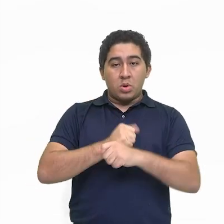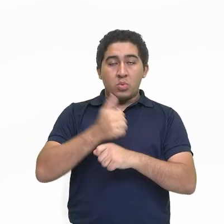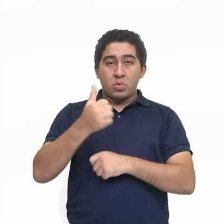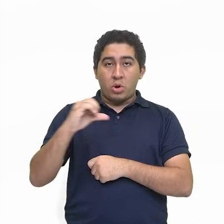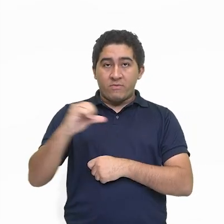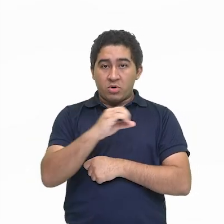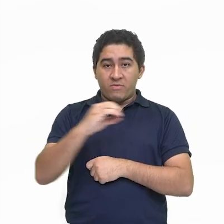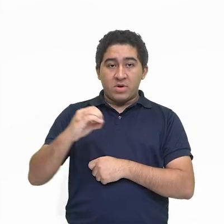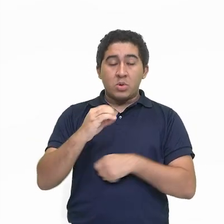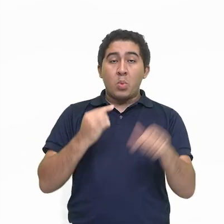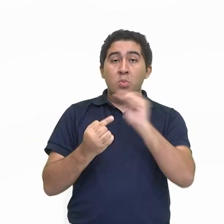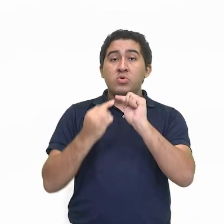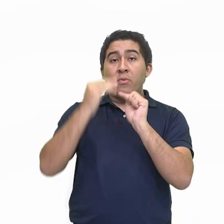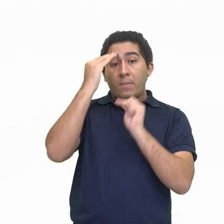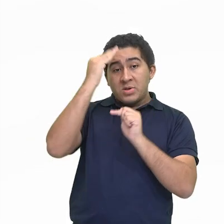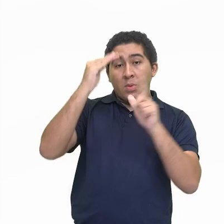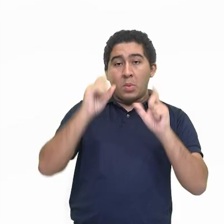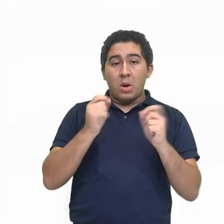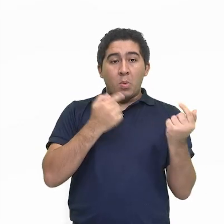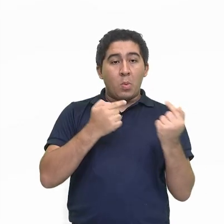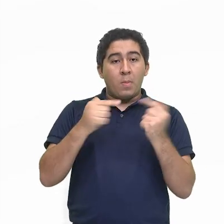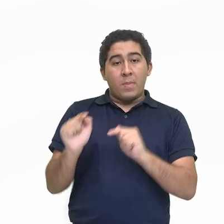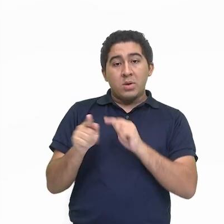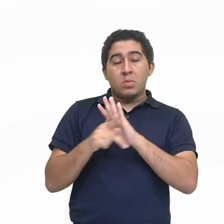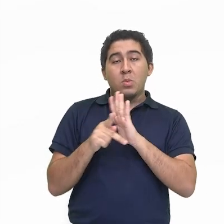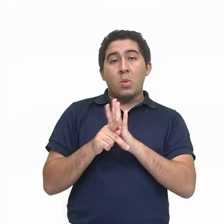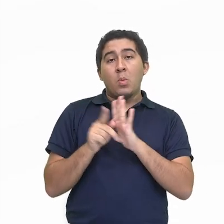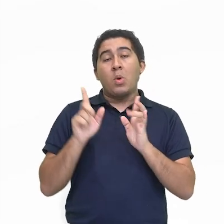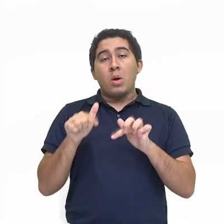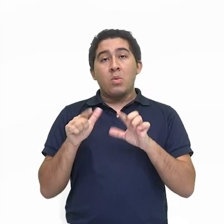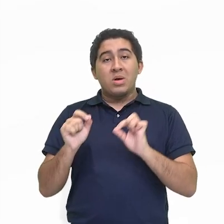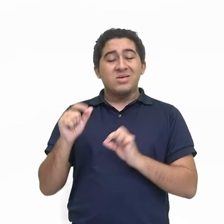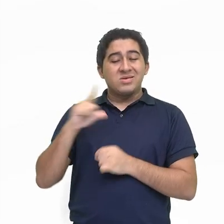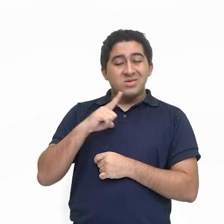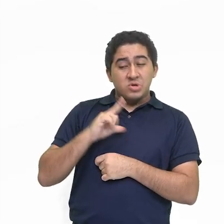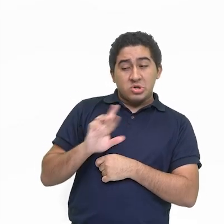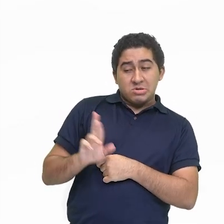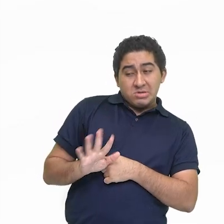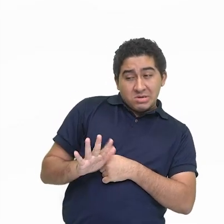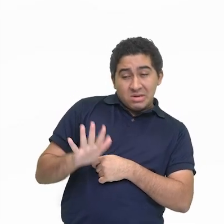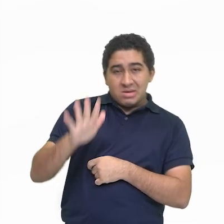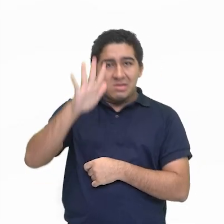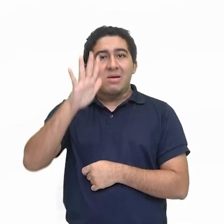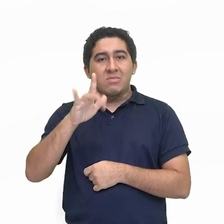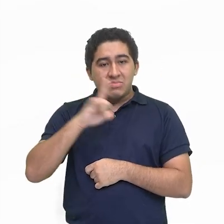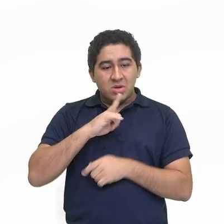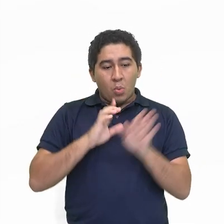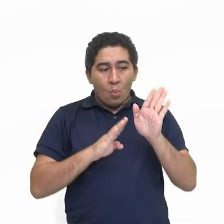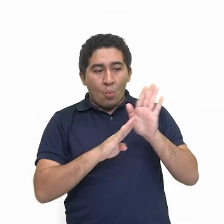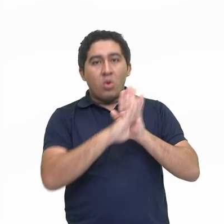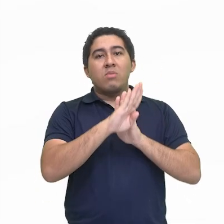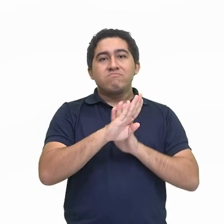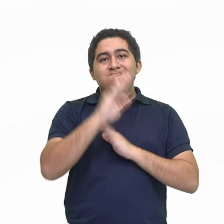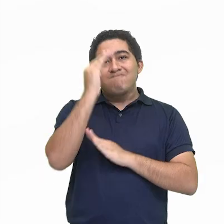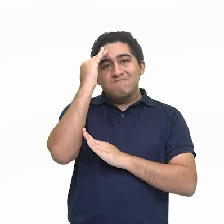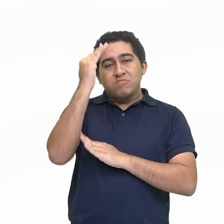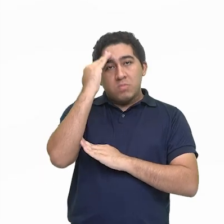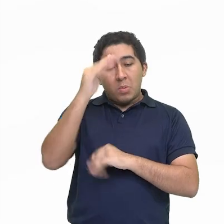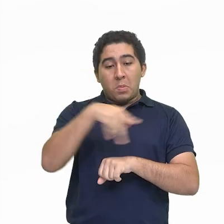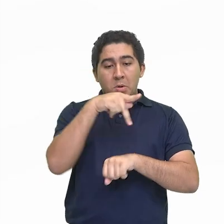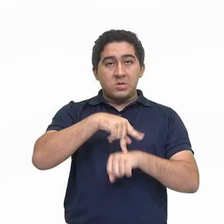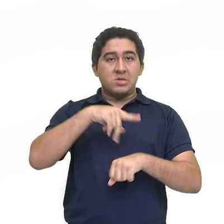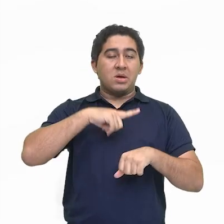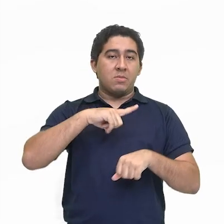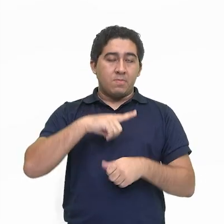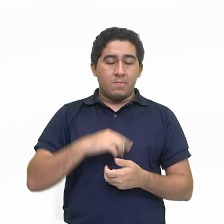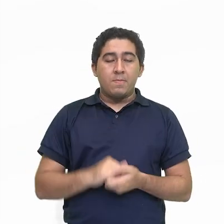objetivo principal, né, o combate à inflação galopante que assolava o país.